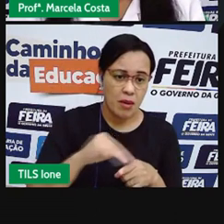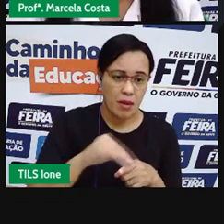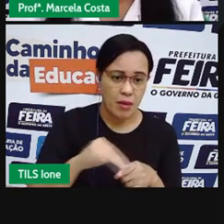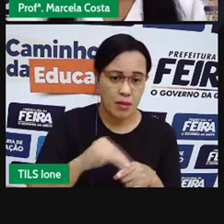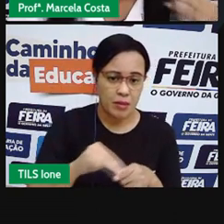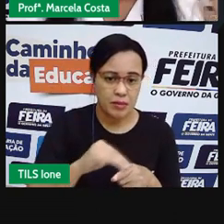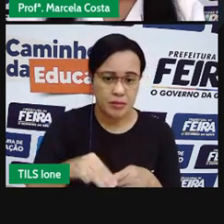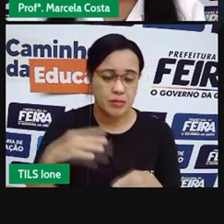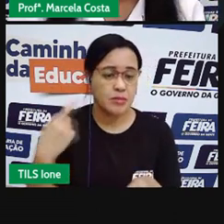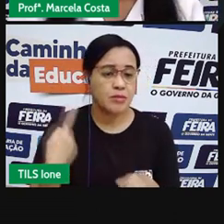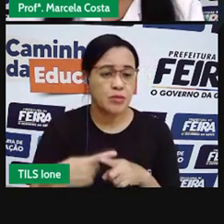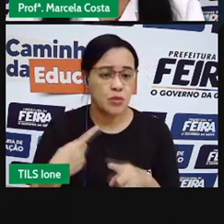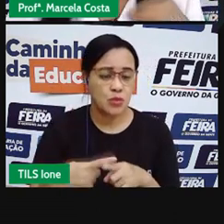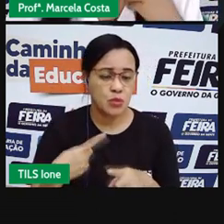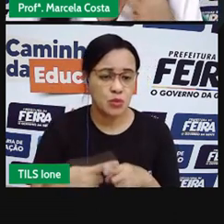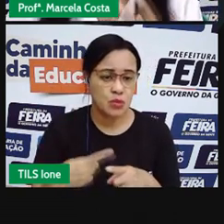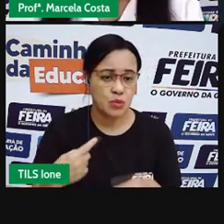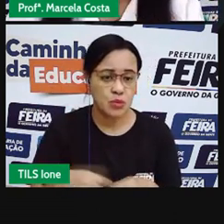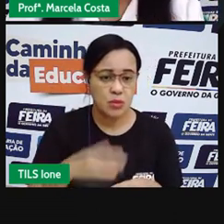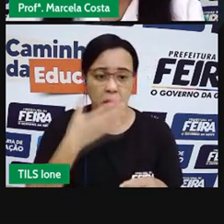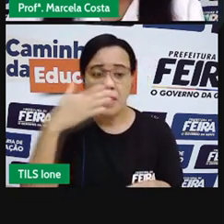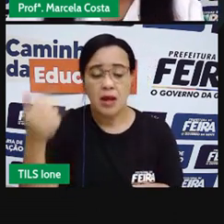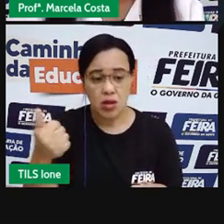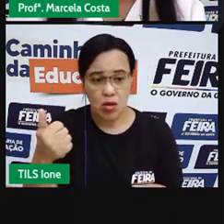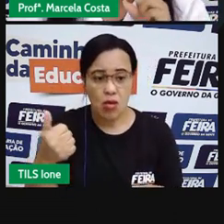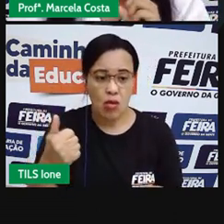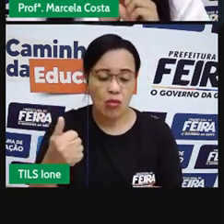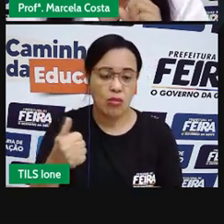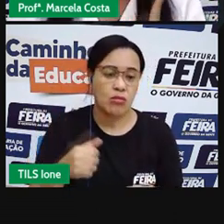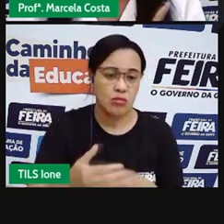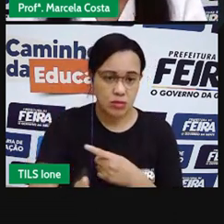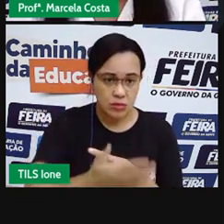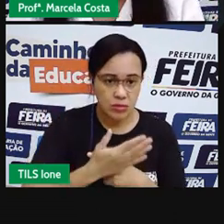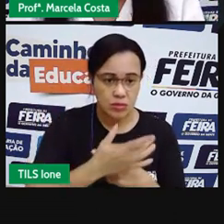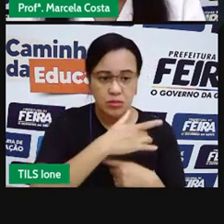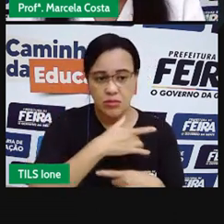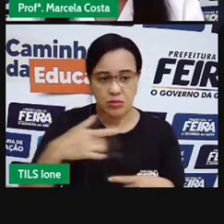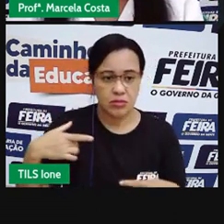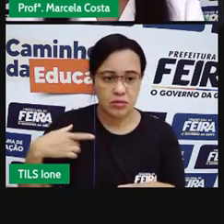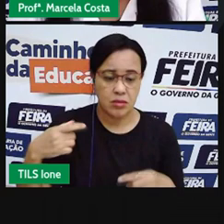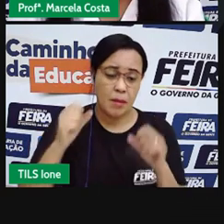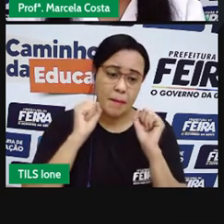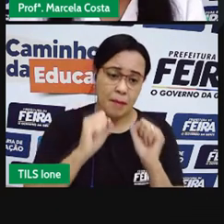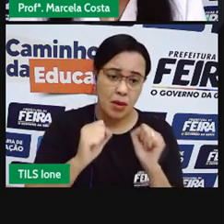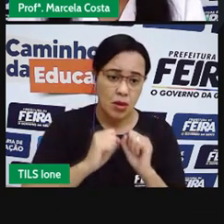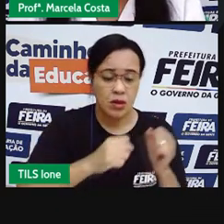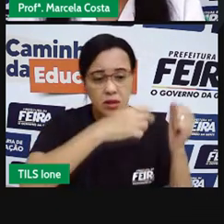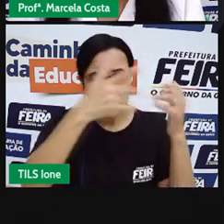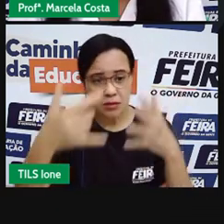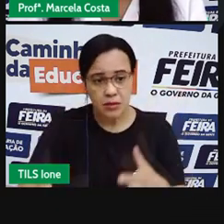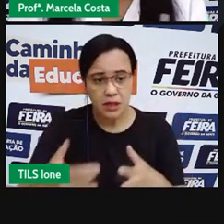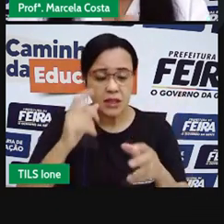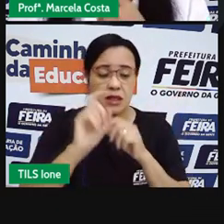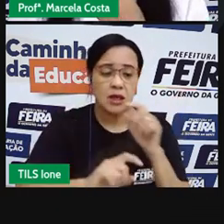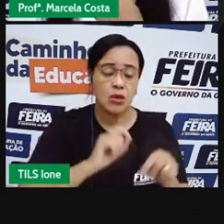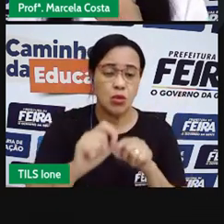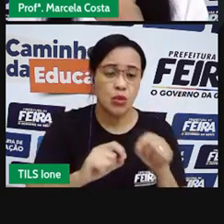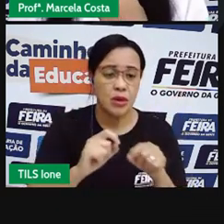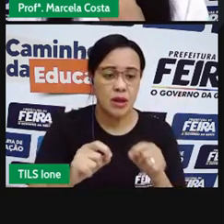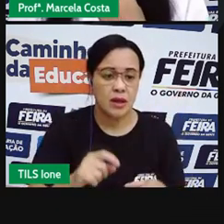tem a casca amarronzada, ele tem mais nutrientes. Você pode dizer, baseado nessa aula que